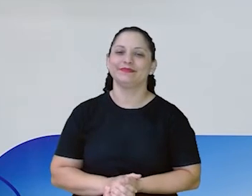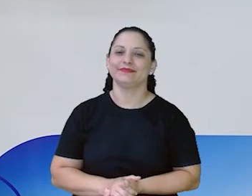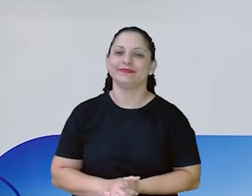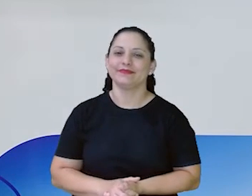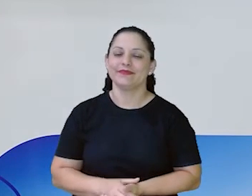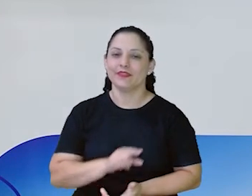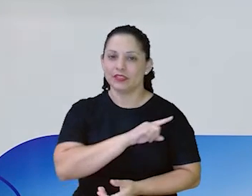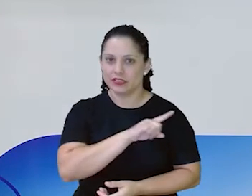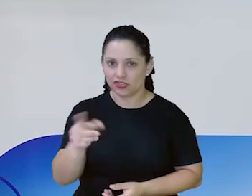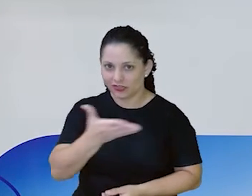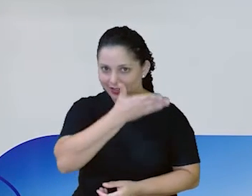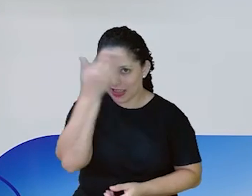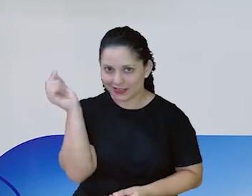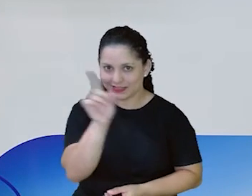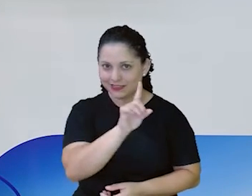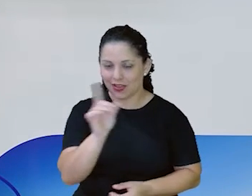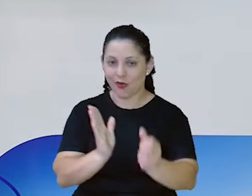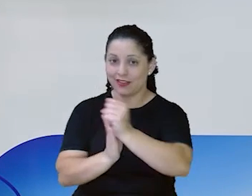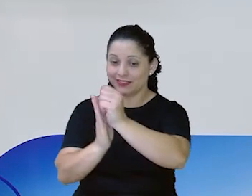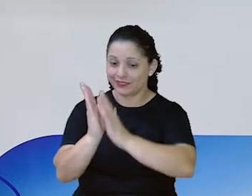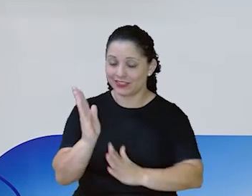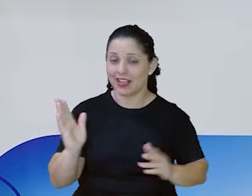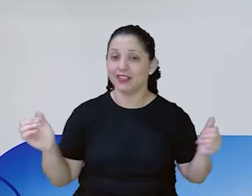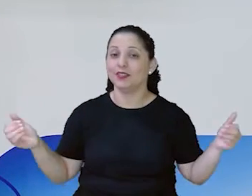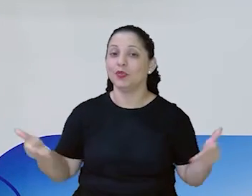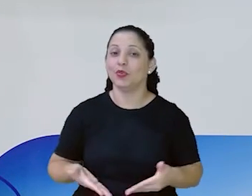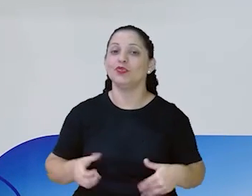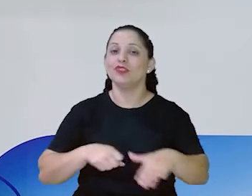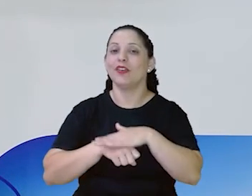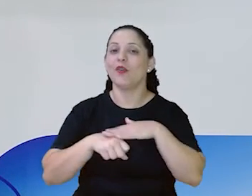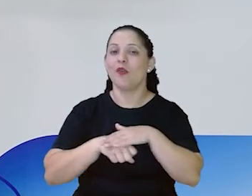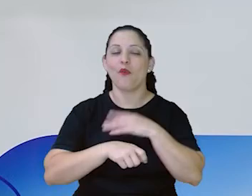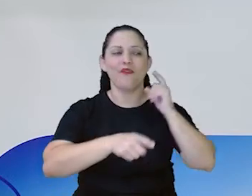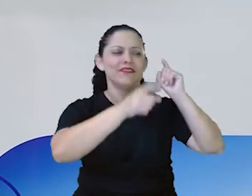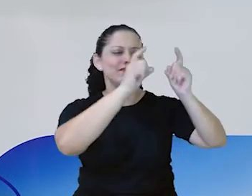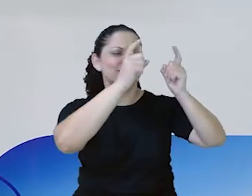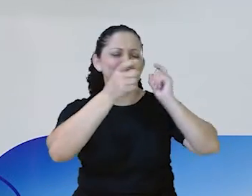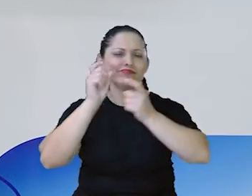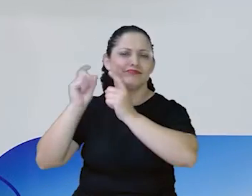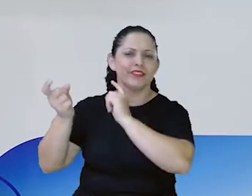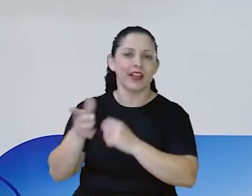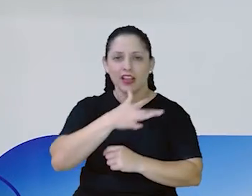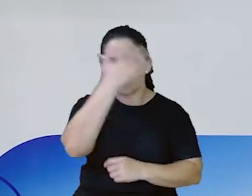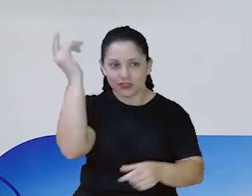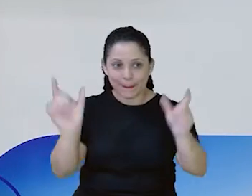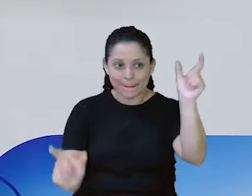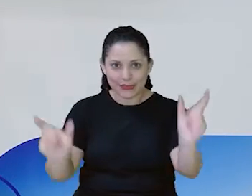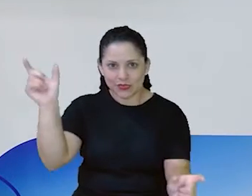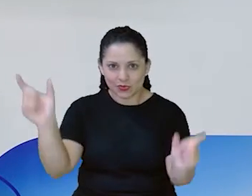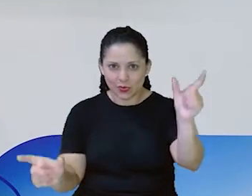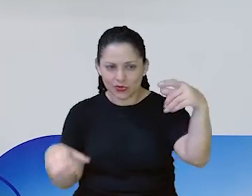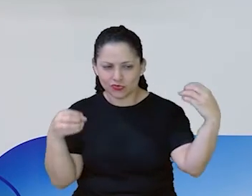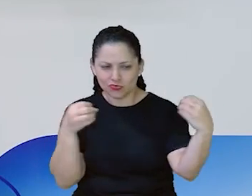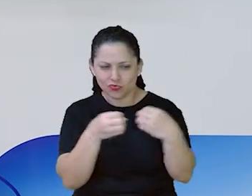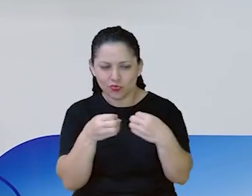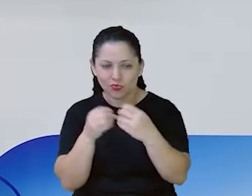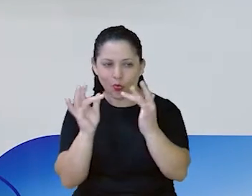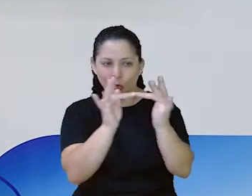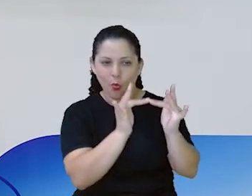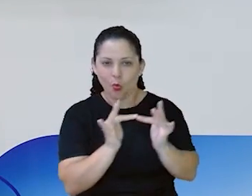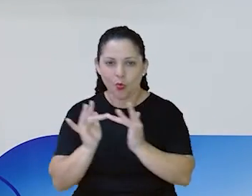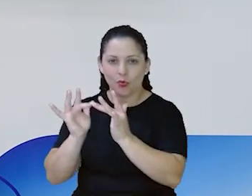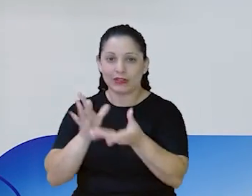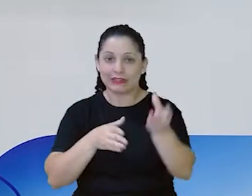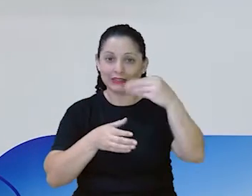isso, não esquece, a atividade de vocês hoje é conversar com as pessoas que estão aí ao seu redor, as pessoas que estão aí na